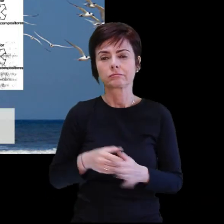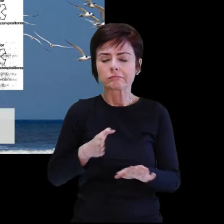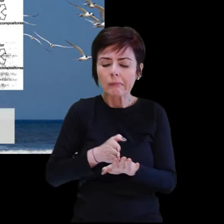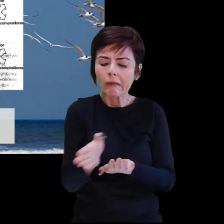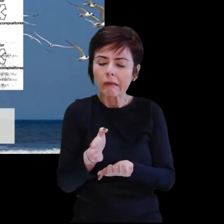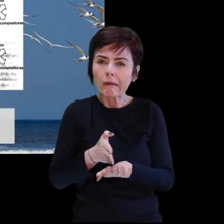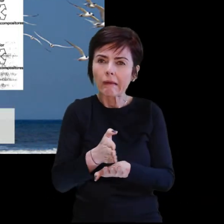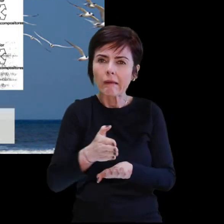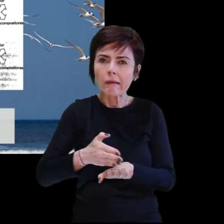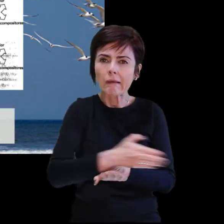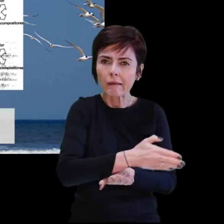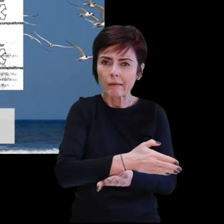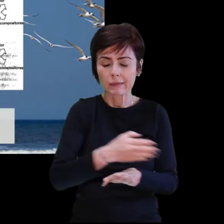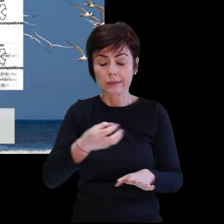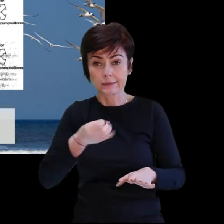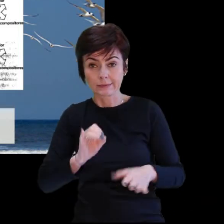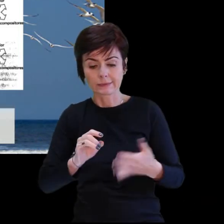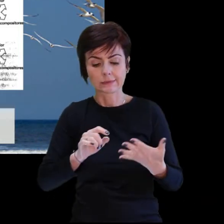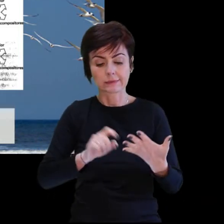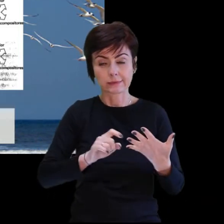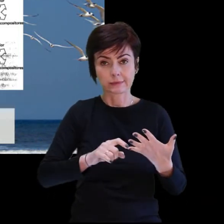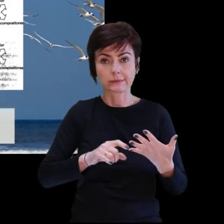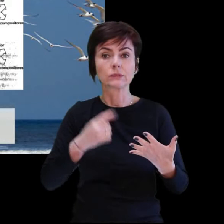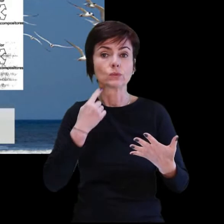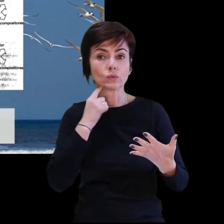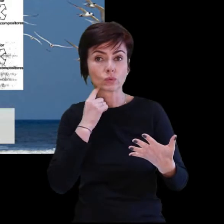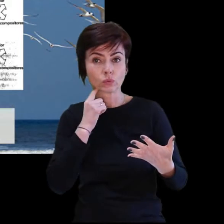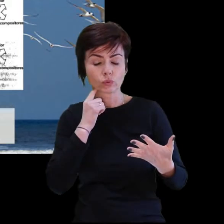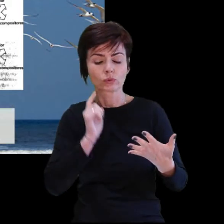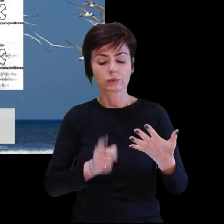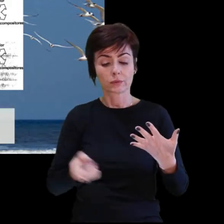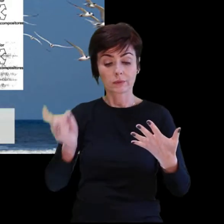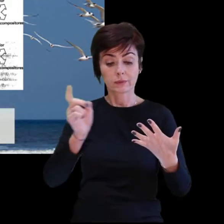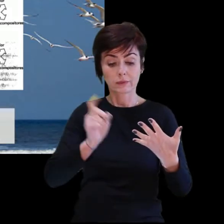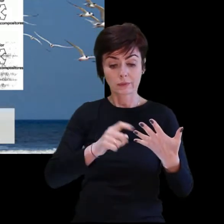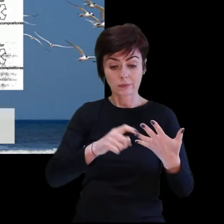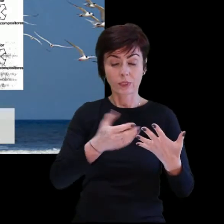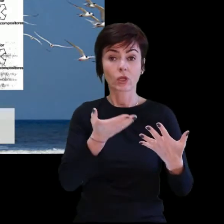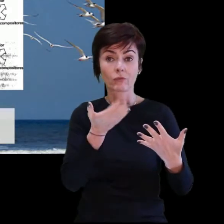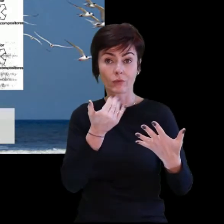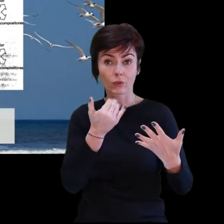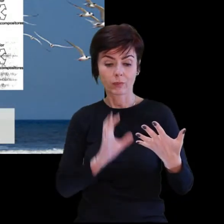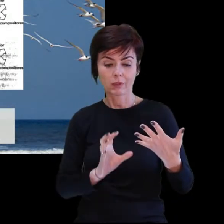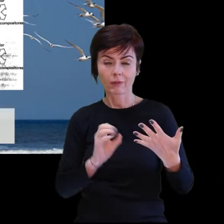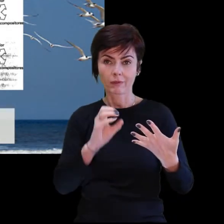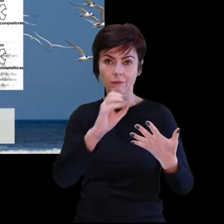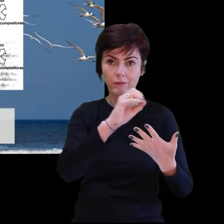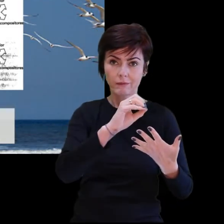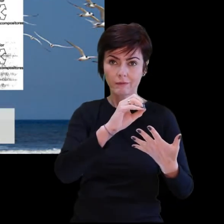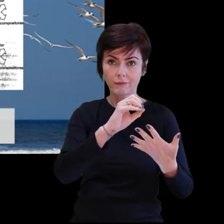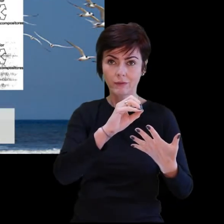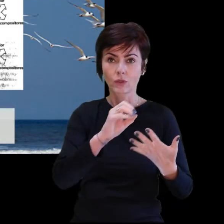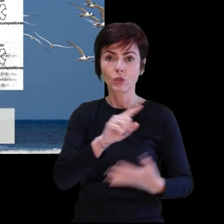diferentes caminhos. Uma vez que uma célula dessa está contaminada, ela é fonte de